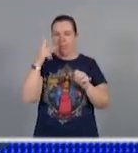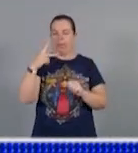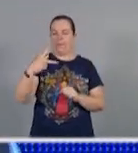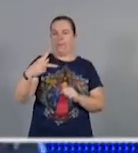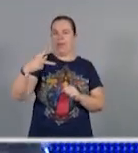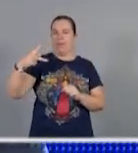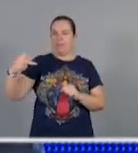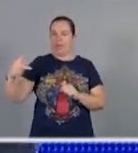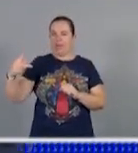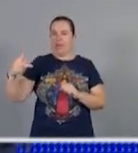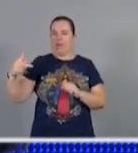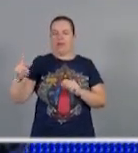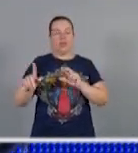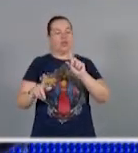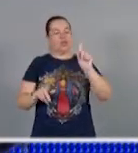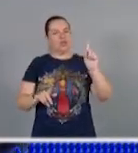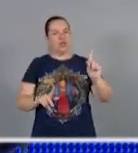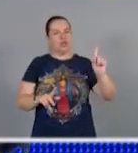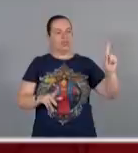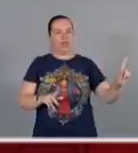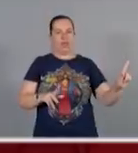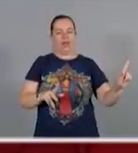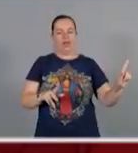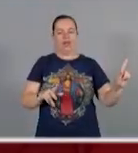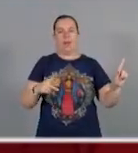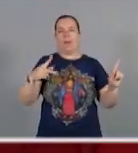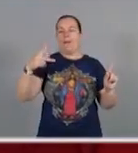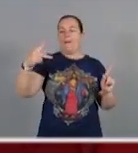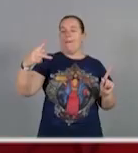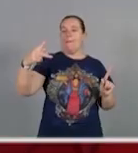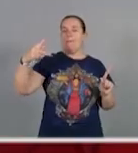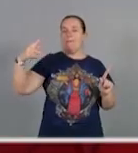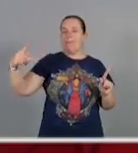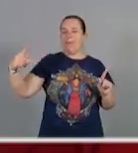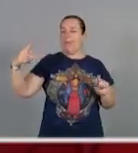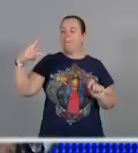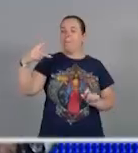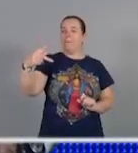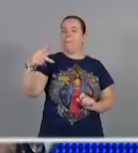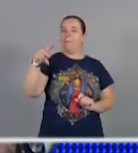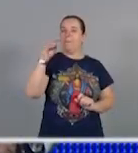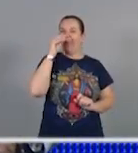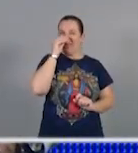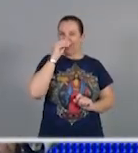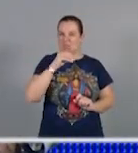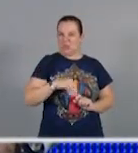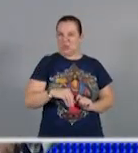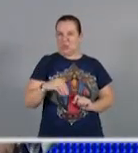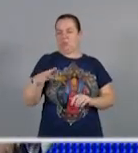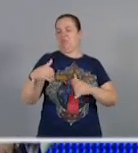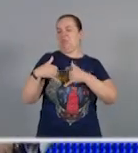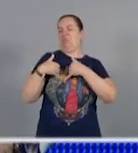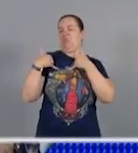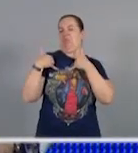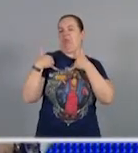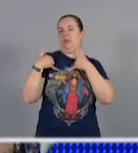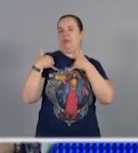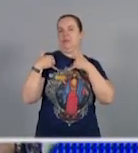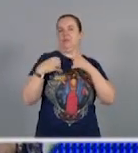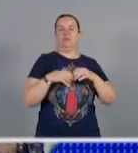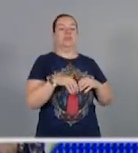né? No manequim. PP, preguiçoso e presunçoso. Você tem que ser